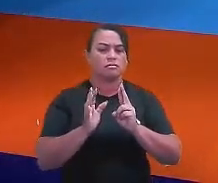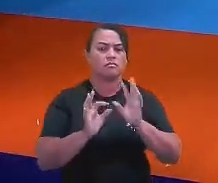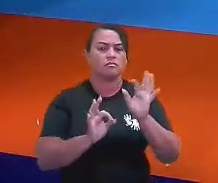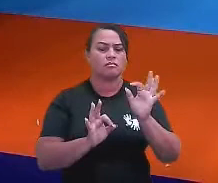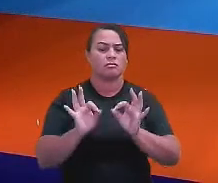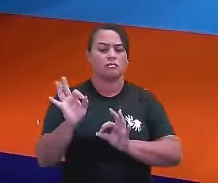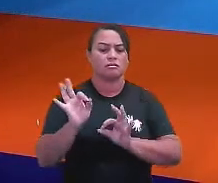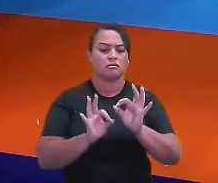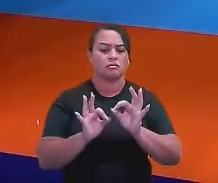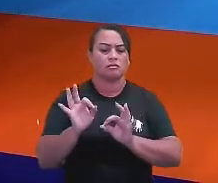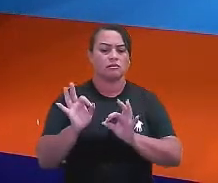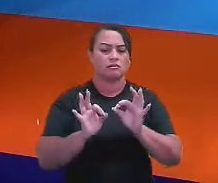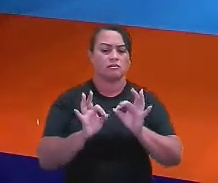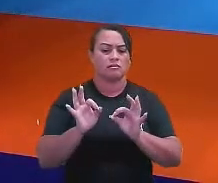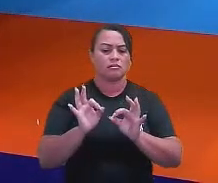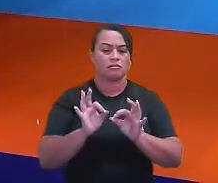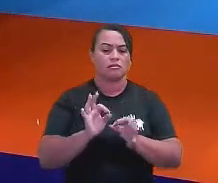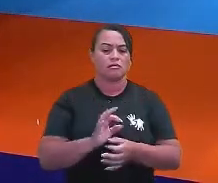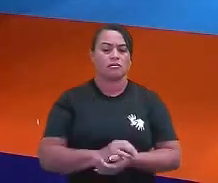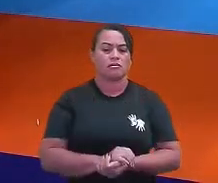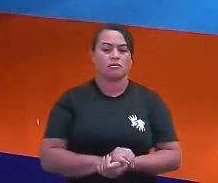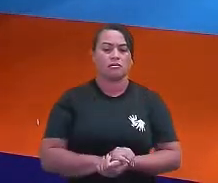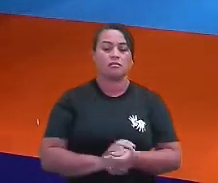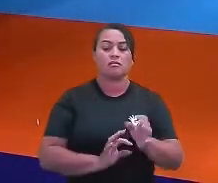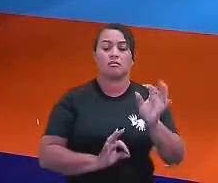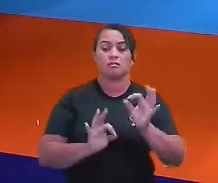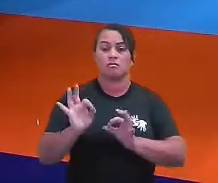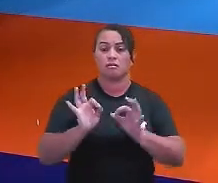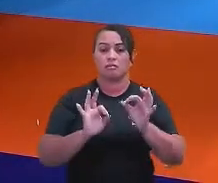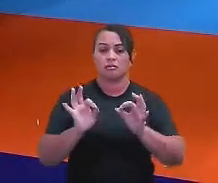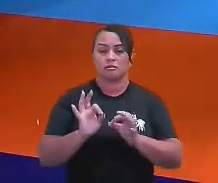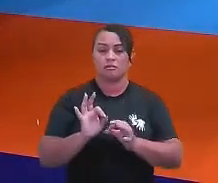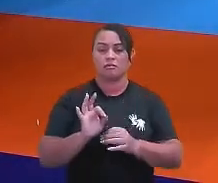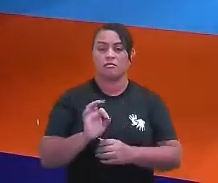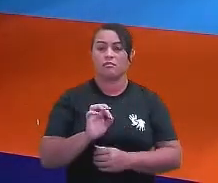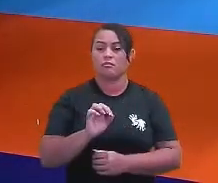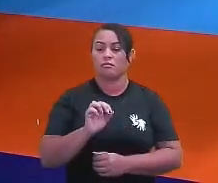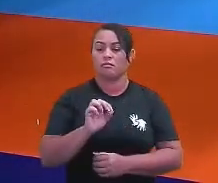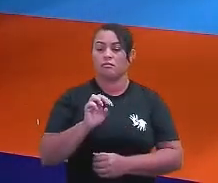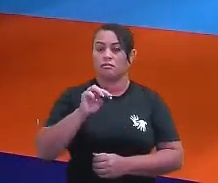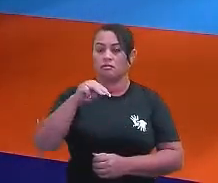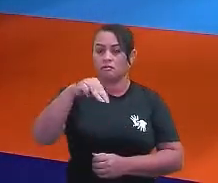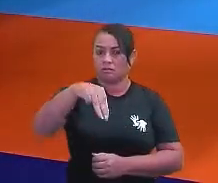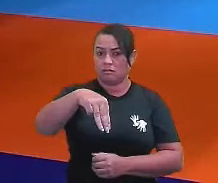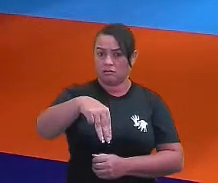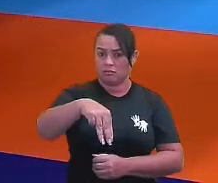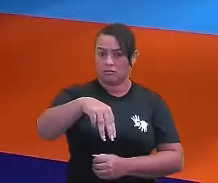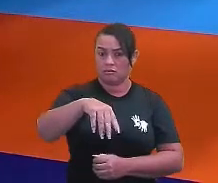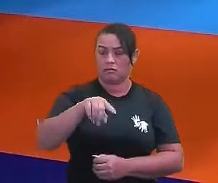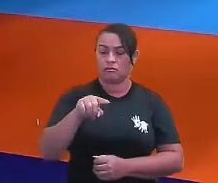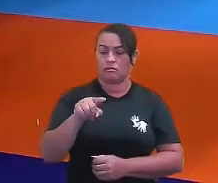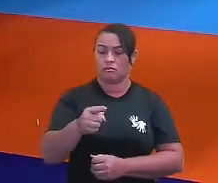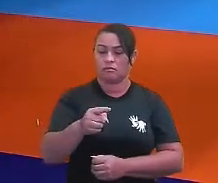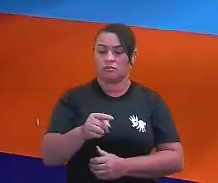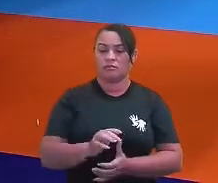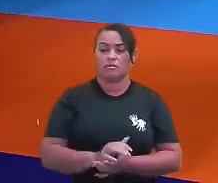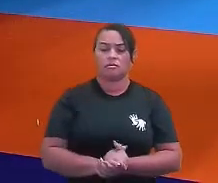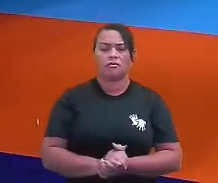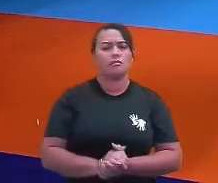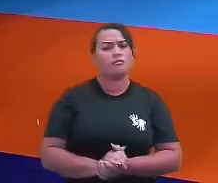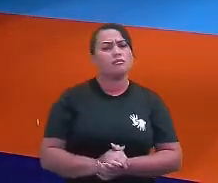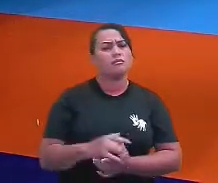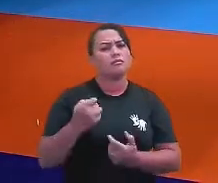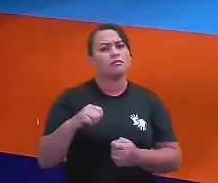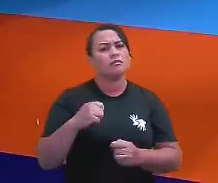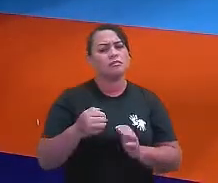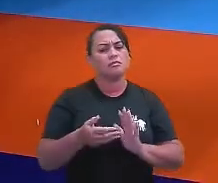ordem dos milhares, beleza? E aí fiquei com 1.000. Só que eu preciso